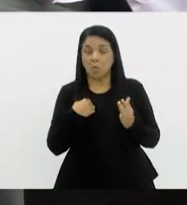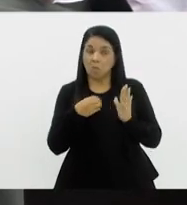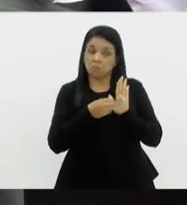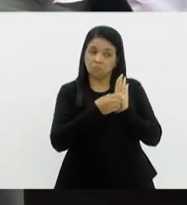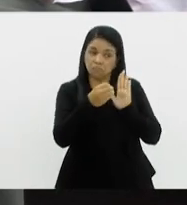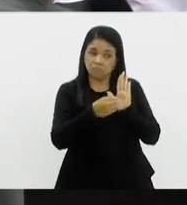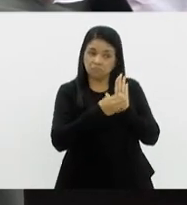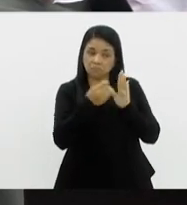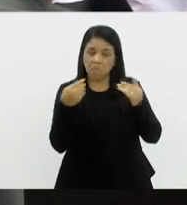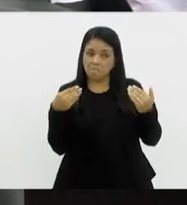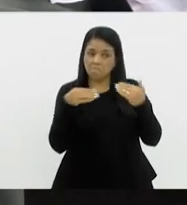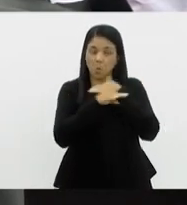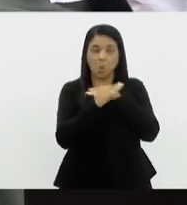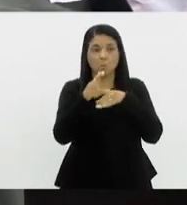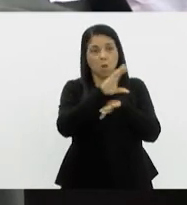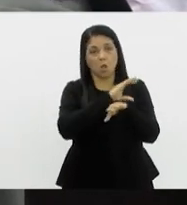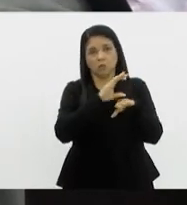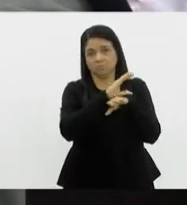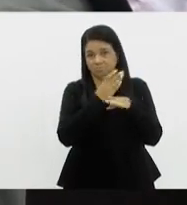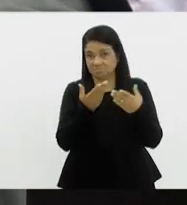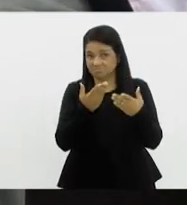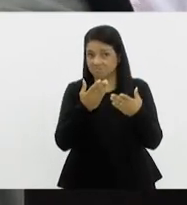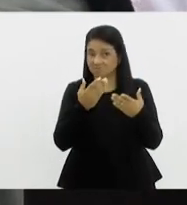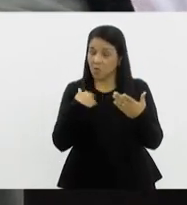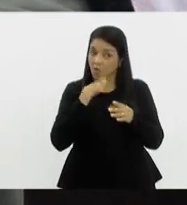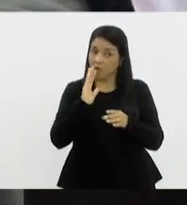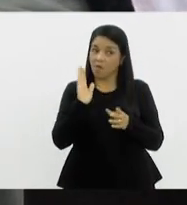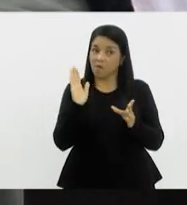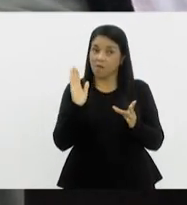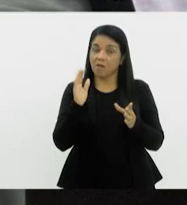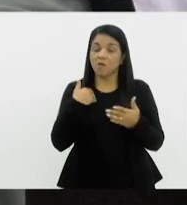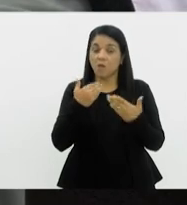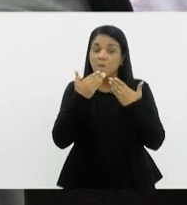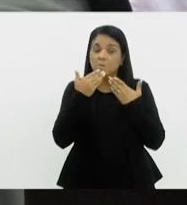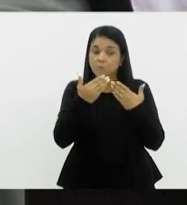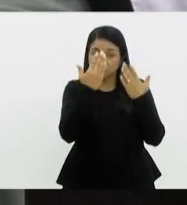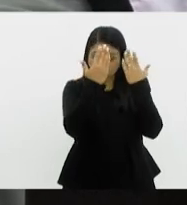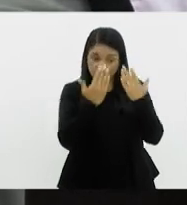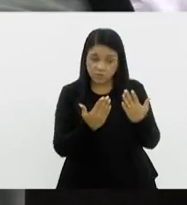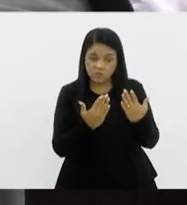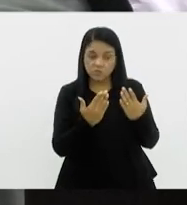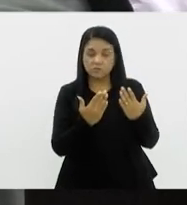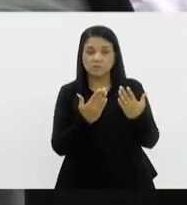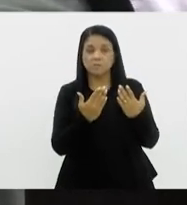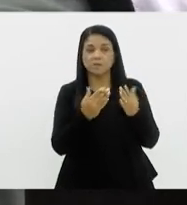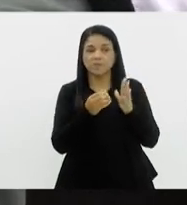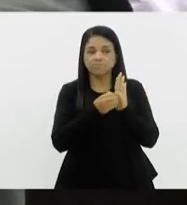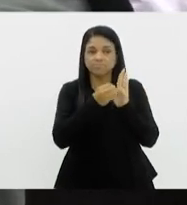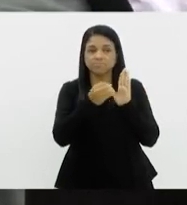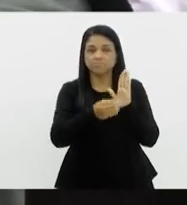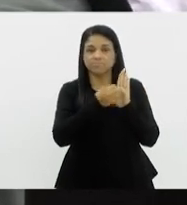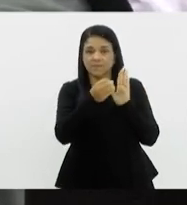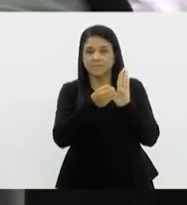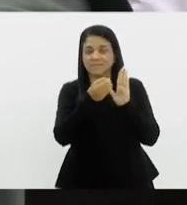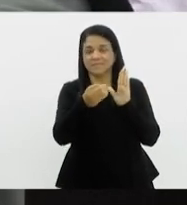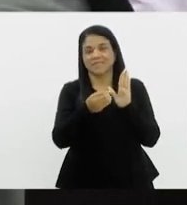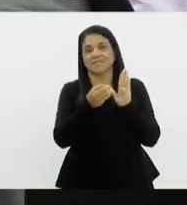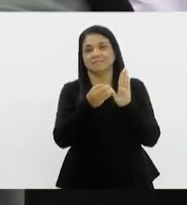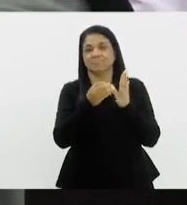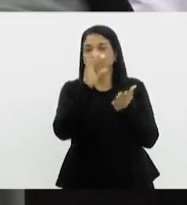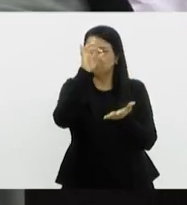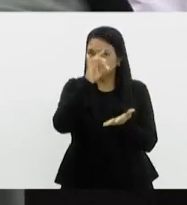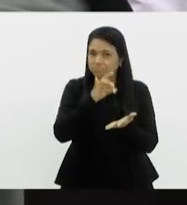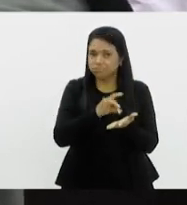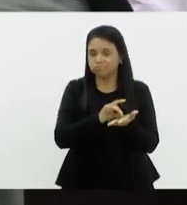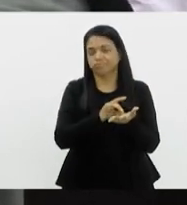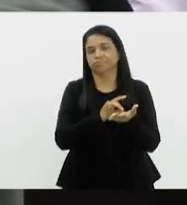pela inconstitucionalidade. Pois é, mas eu ia pedir vista para fundamentar o parecer da inconstitucionalidade, entendeu? Porque